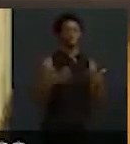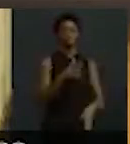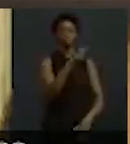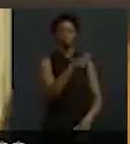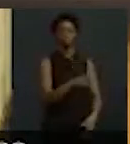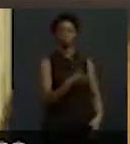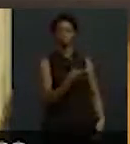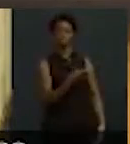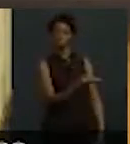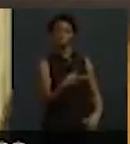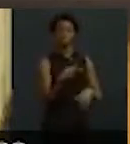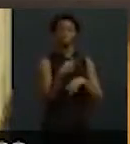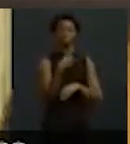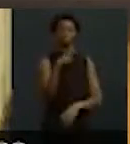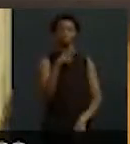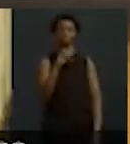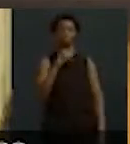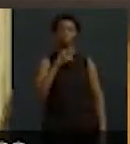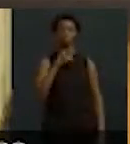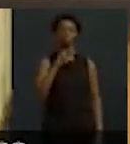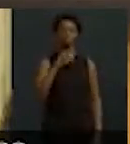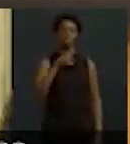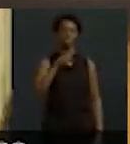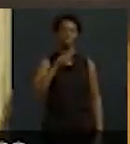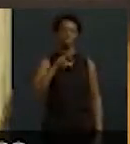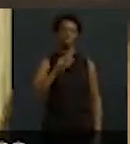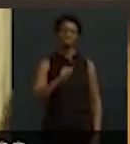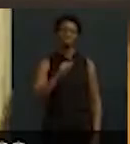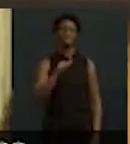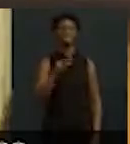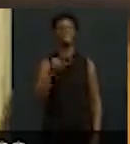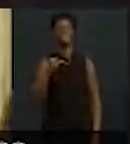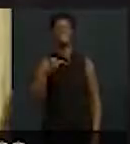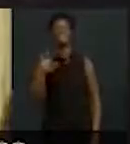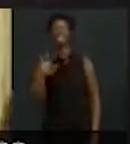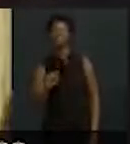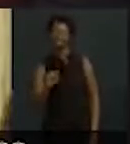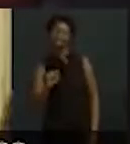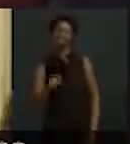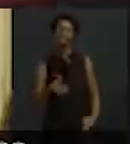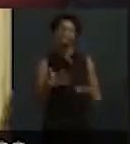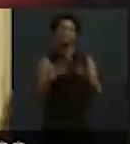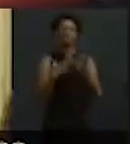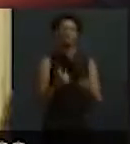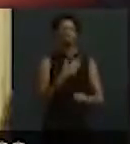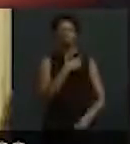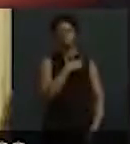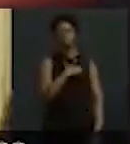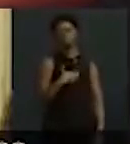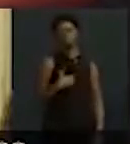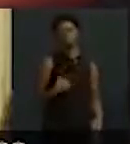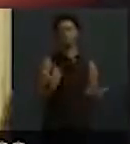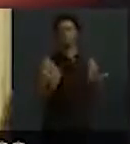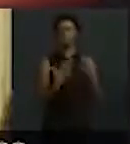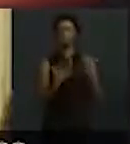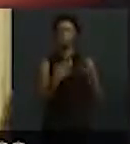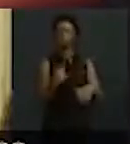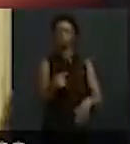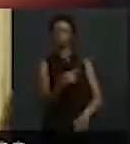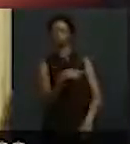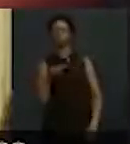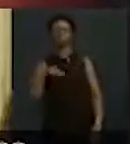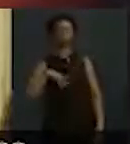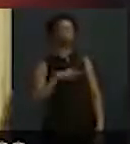de Justiça Rita de Cássia Araújo de Faria para receber o colar do mérito do Ministério